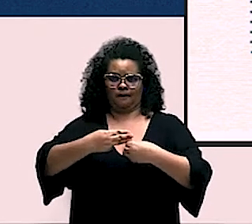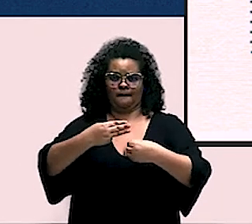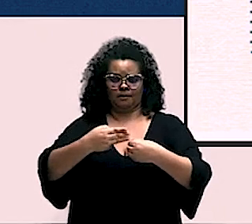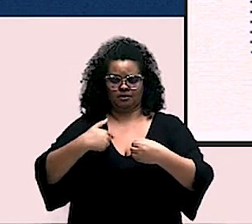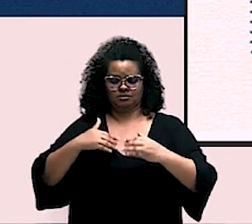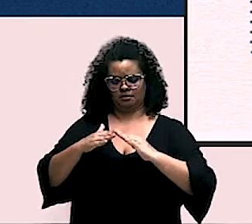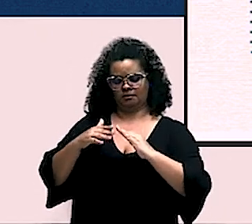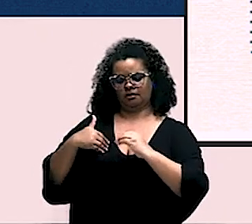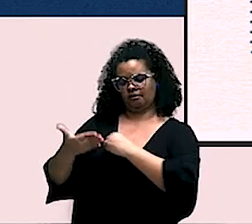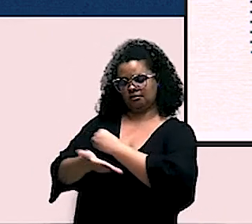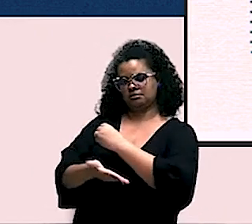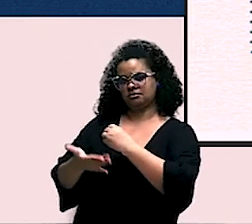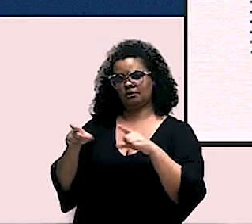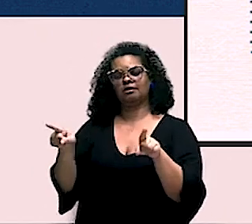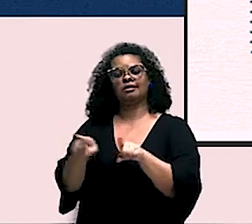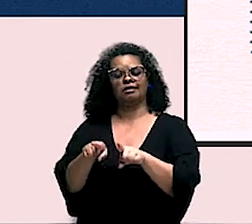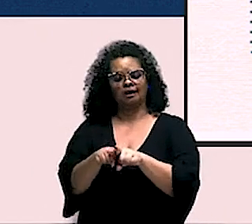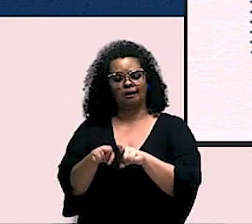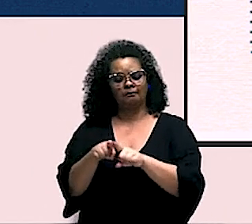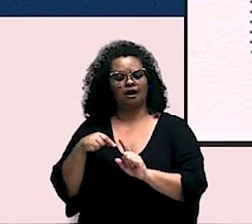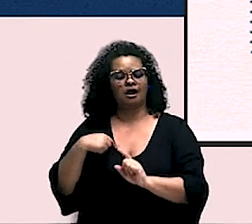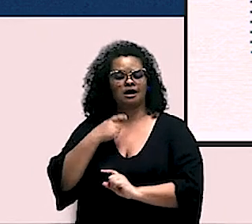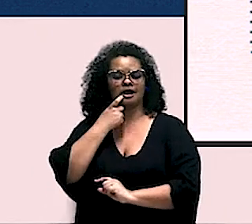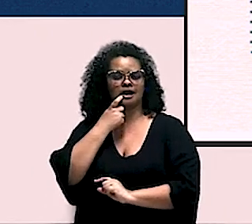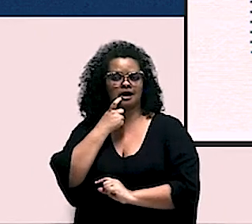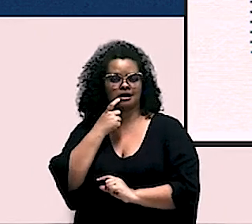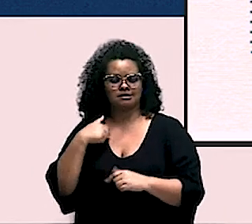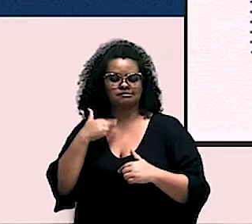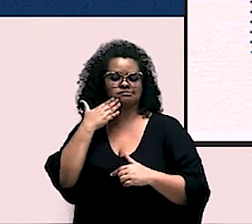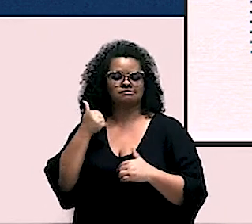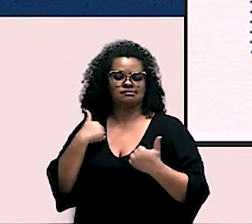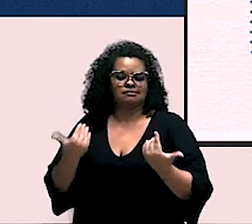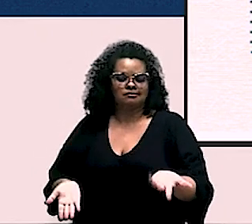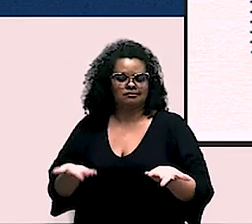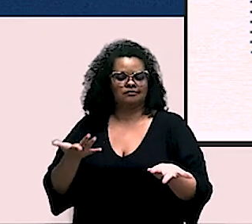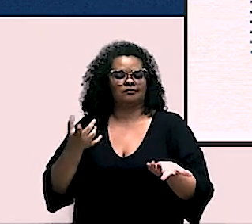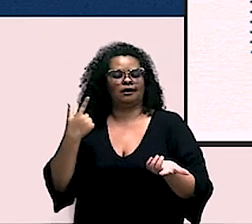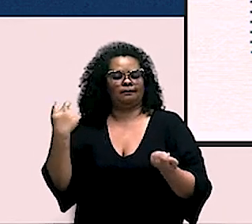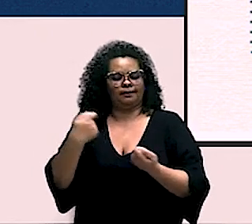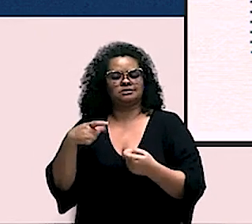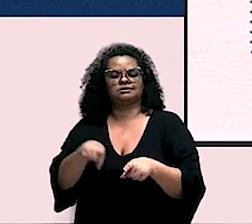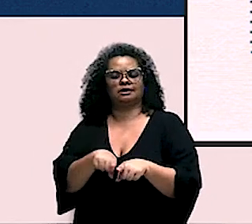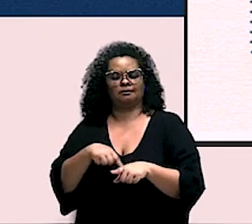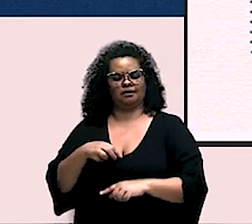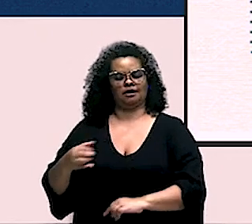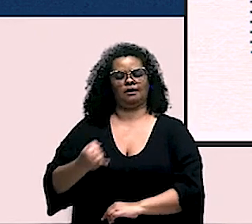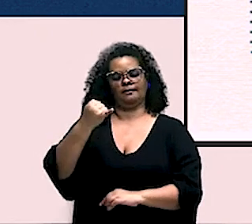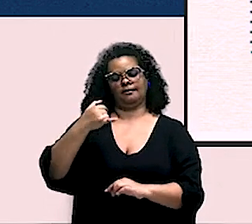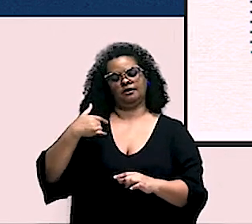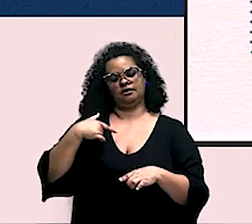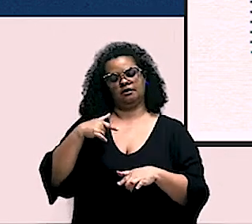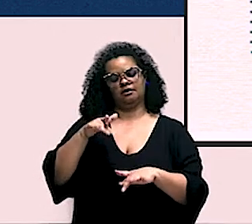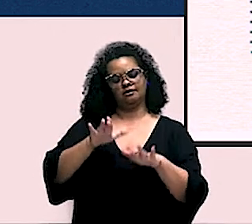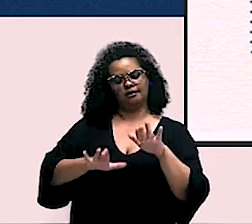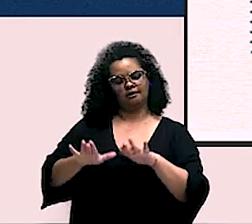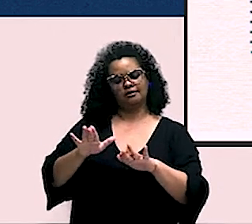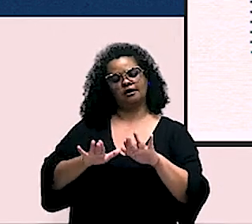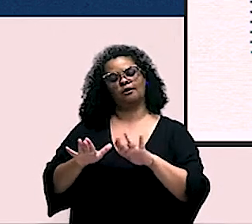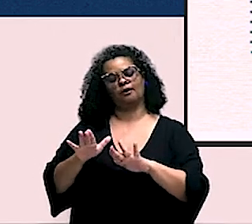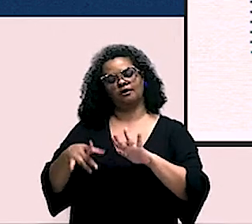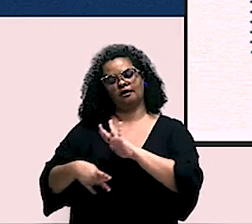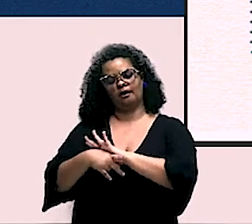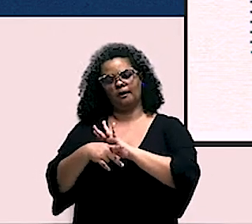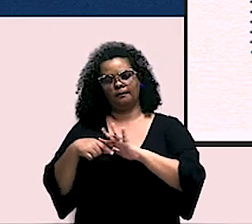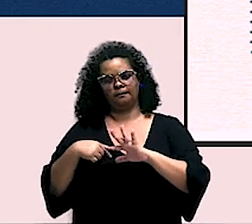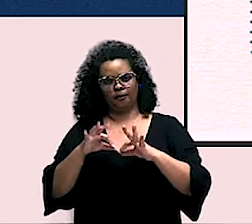ausência também de equipamentos instrumentais odontológicos, né, que são necessários para o atendimento da gestante e da criança. Tá? E